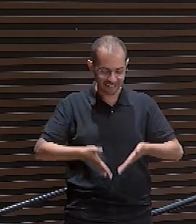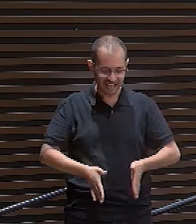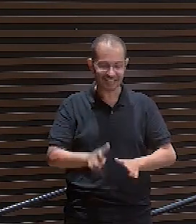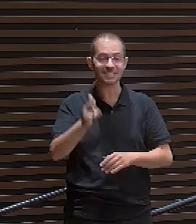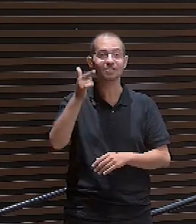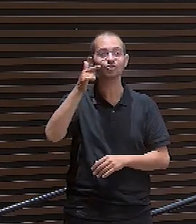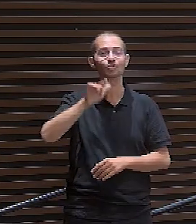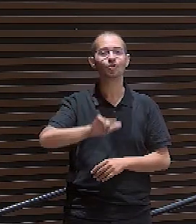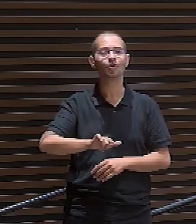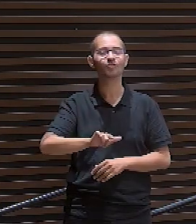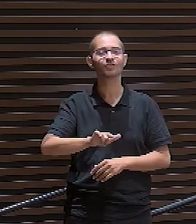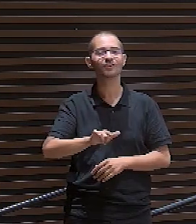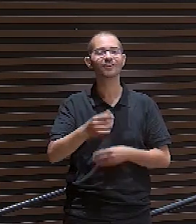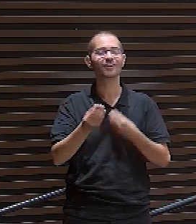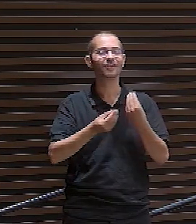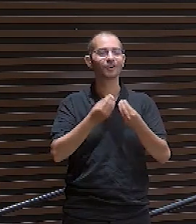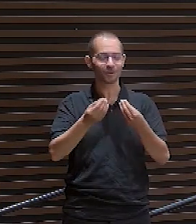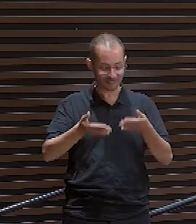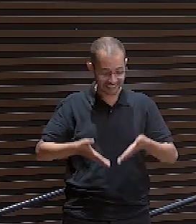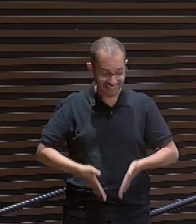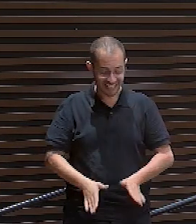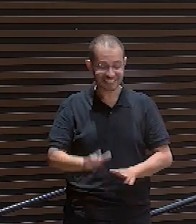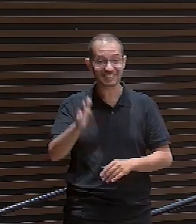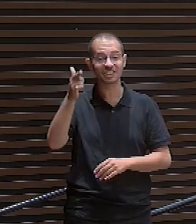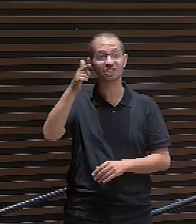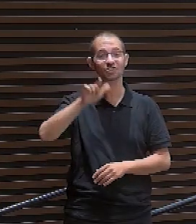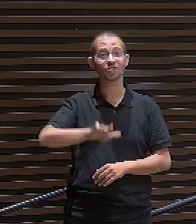Dona Leninha, como é que nasce de novo?